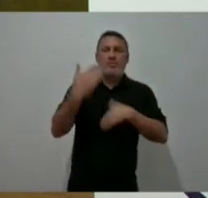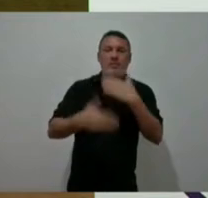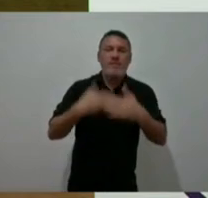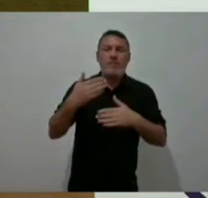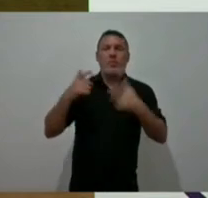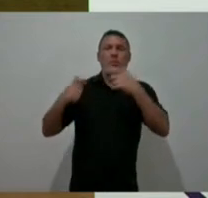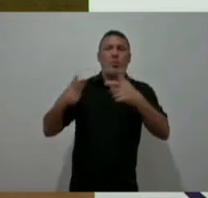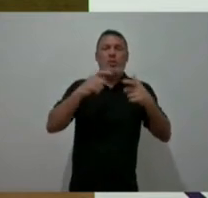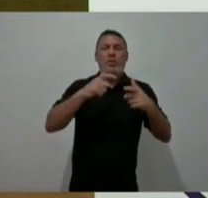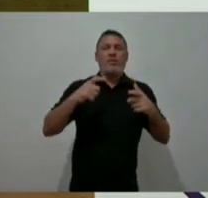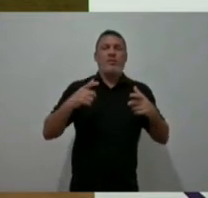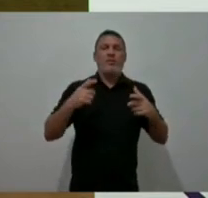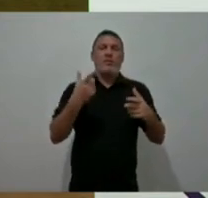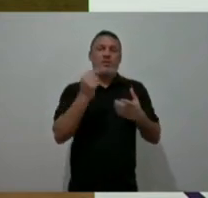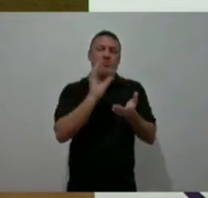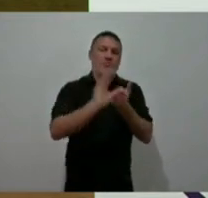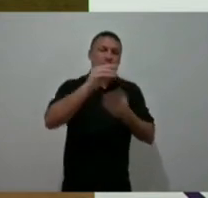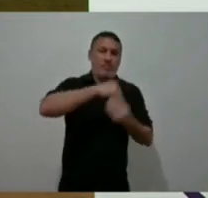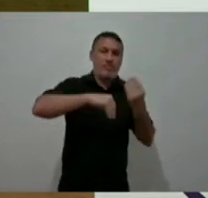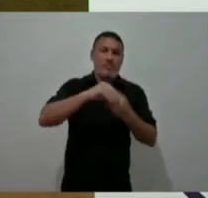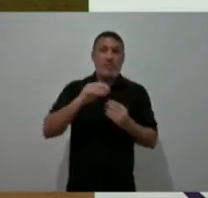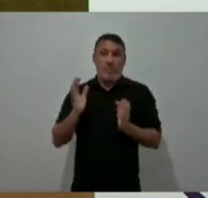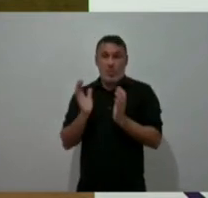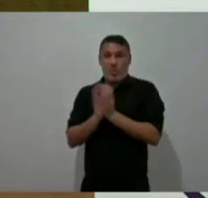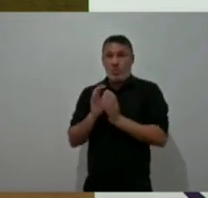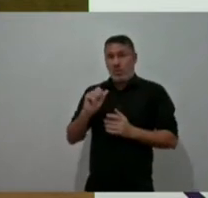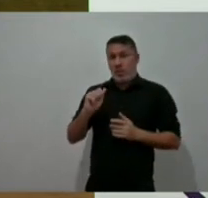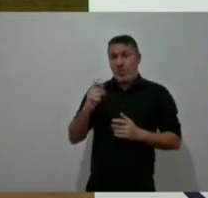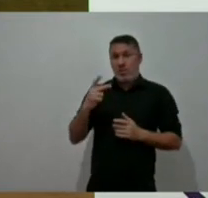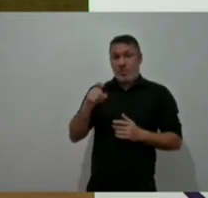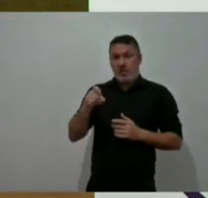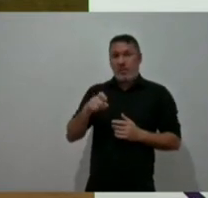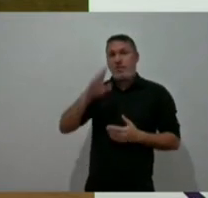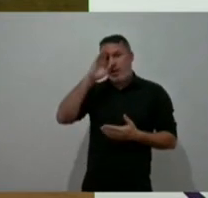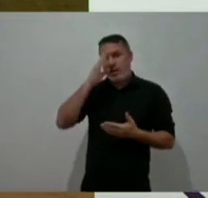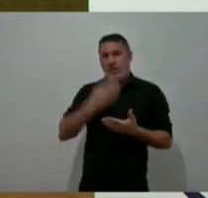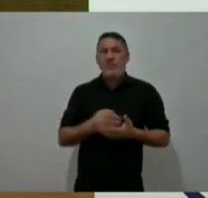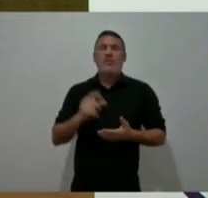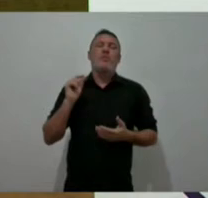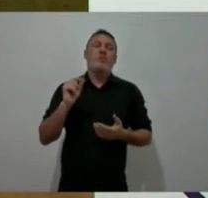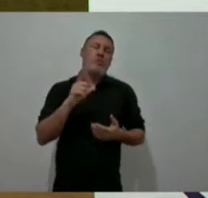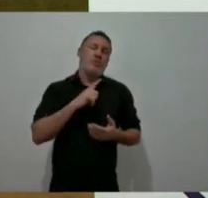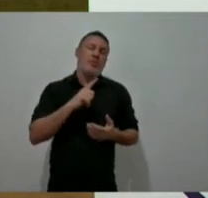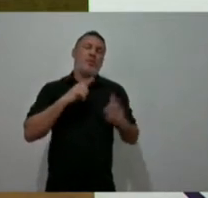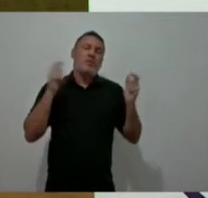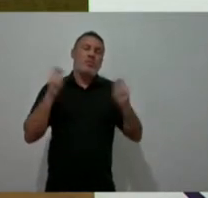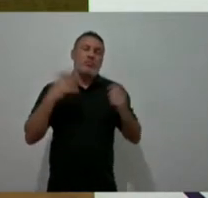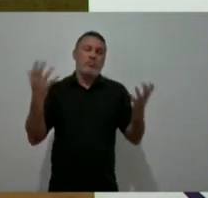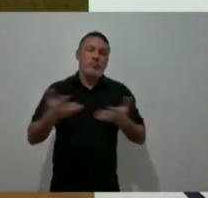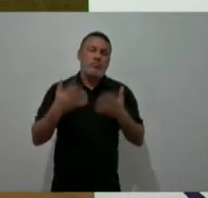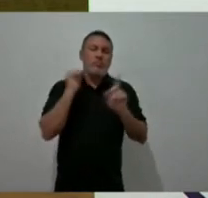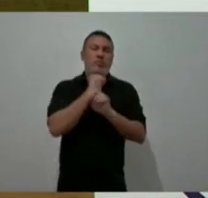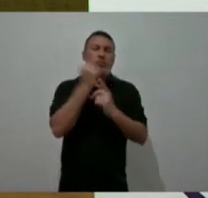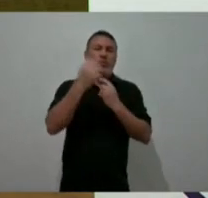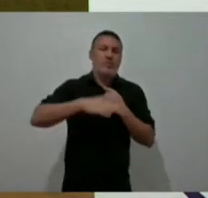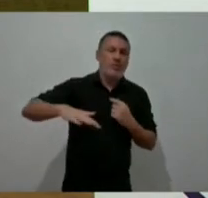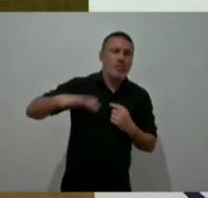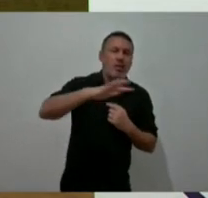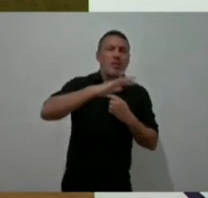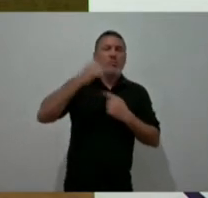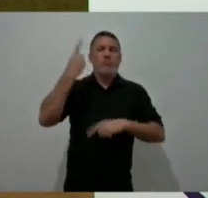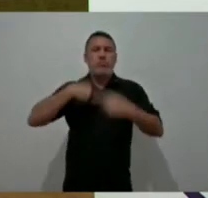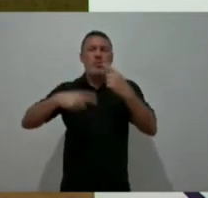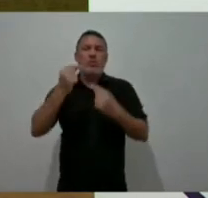nós acreditamos que o desenvolvimento do mercado de capitais é a forma como a gente constrói uma sociedade mais próspera, com bons financiamentos, boas linhas